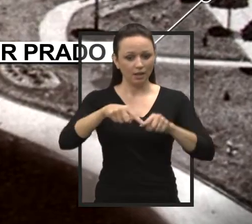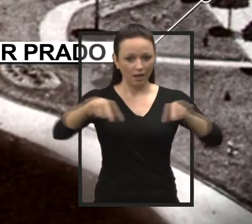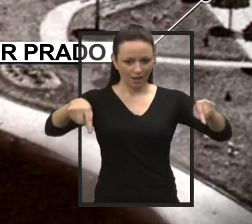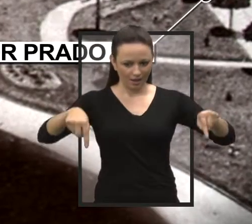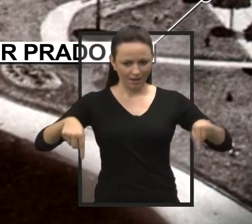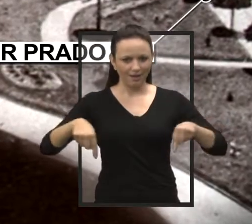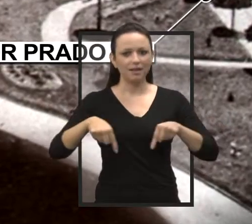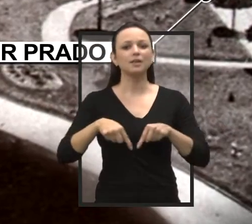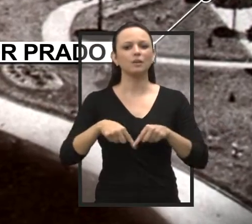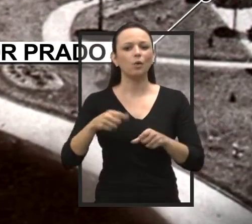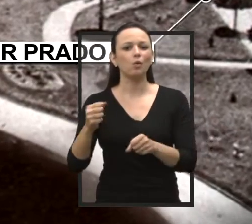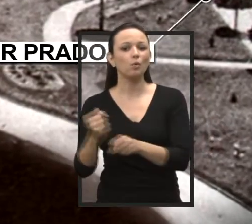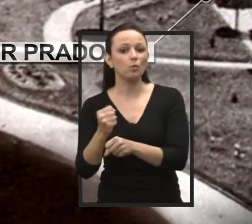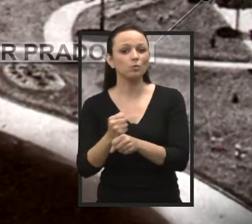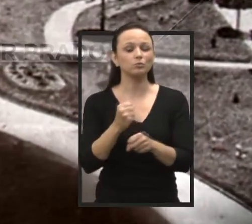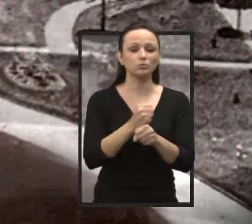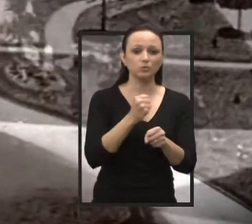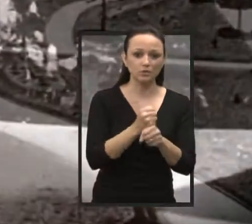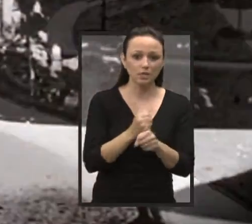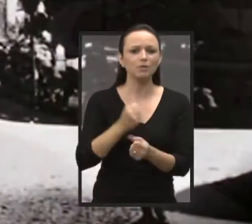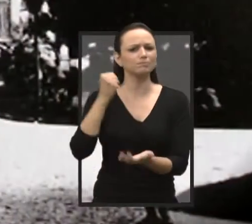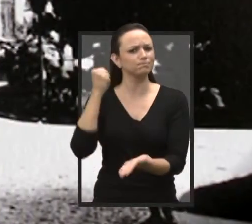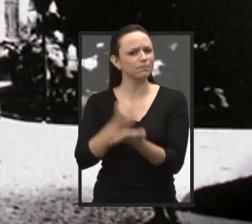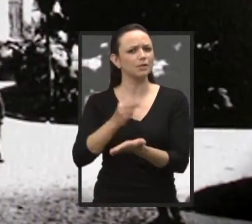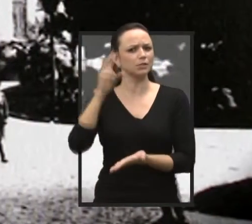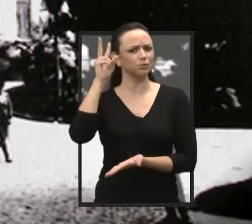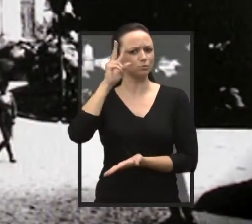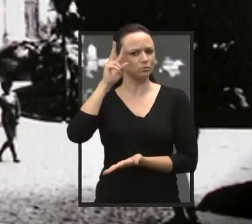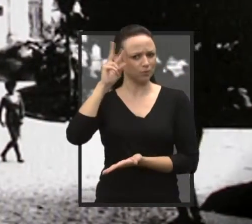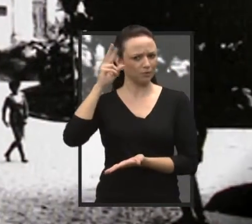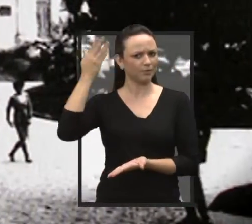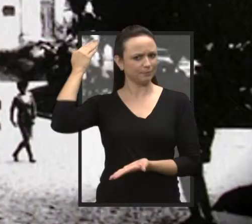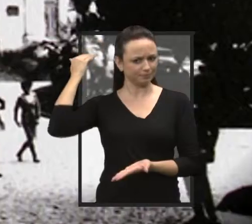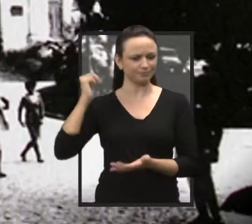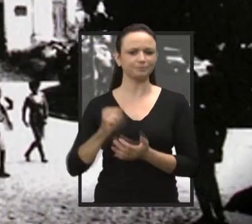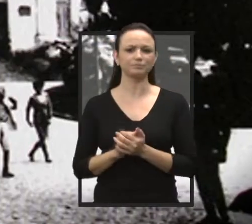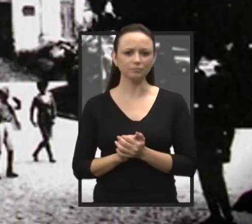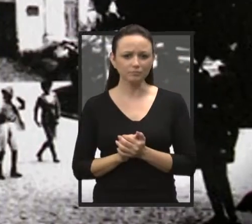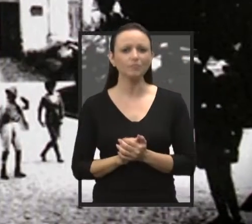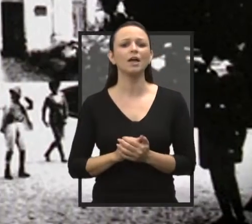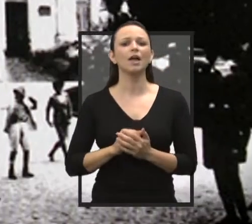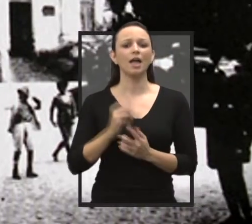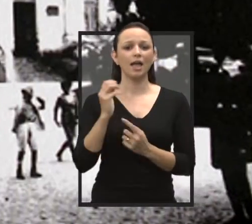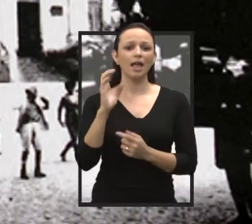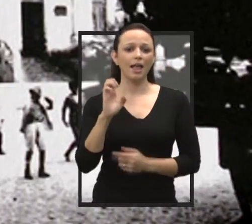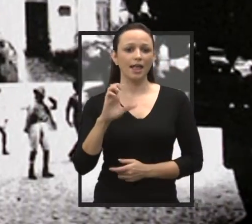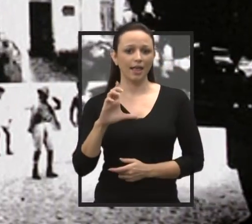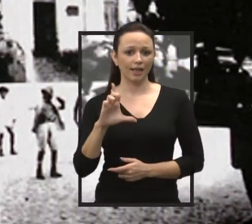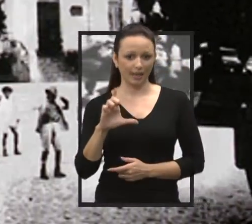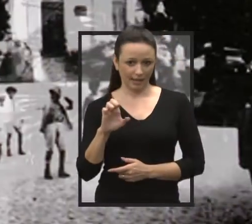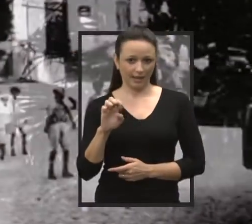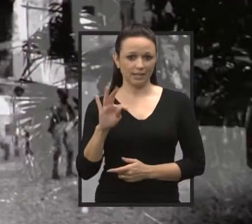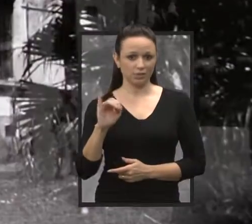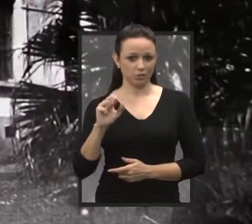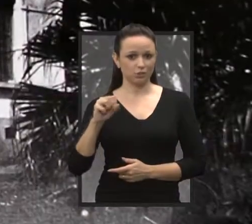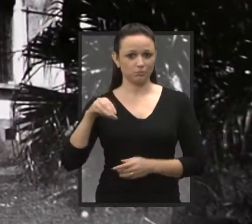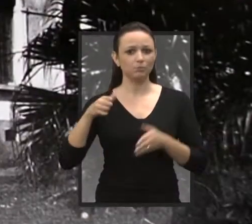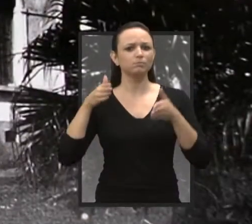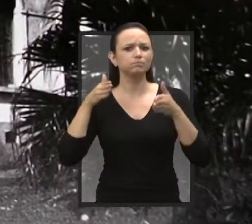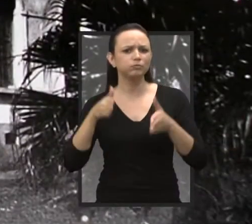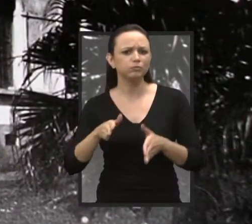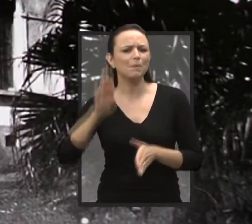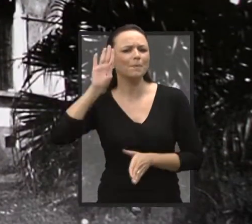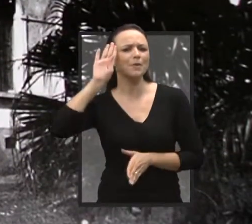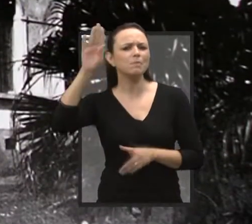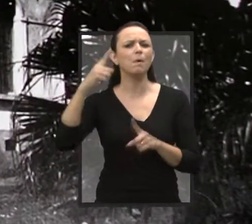quadras que foram erigidas as construções que marcaram época. O ecletismo era o estilo predominante, reflexo